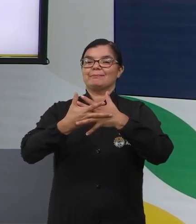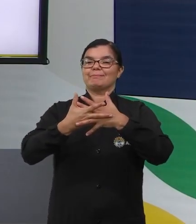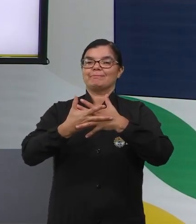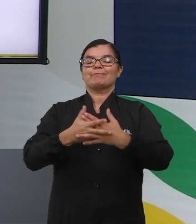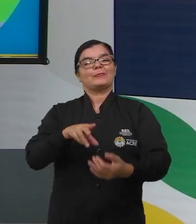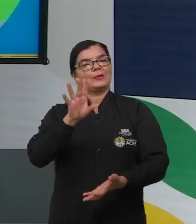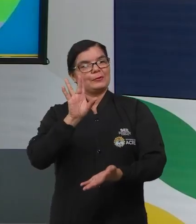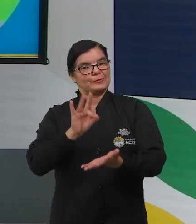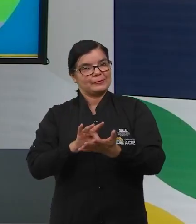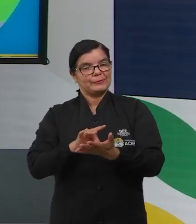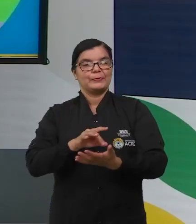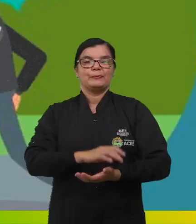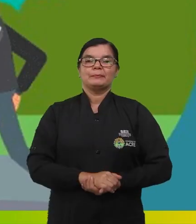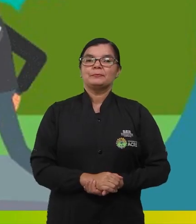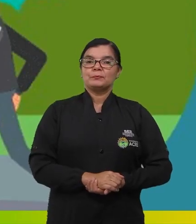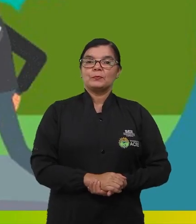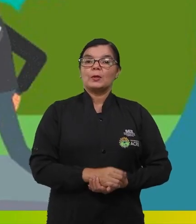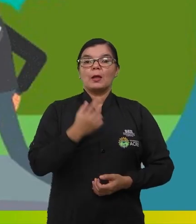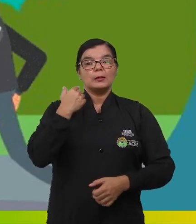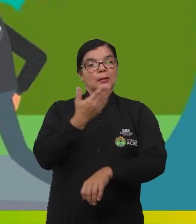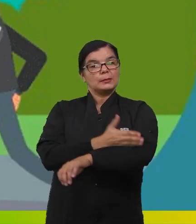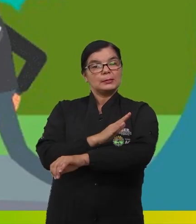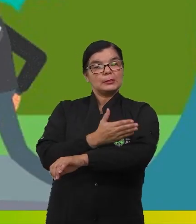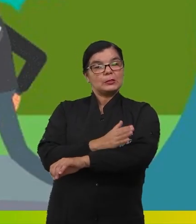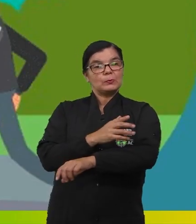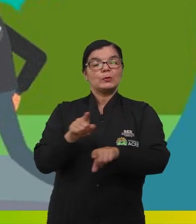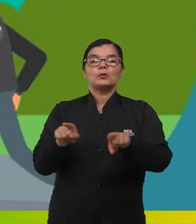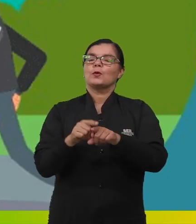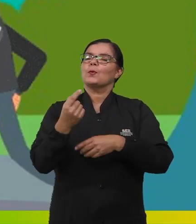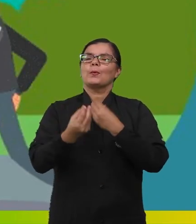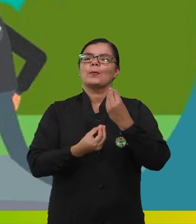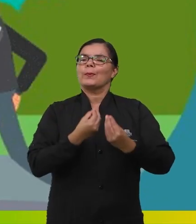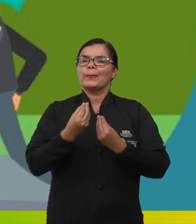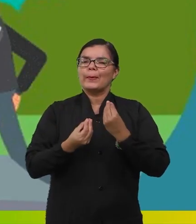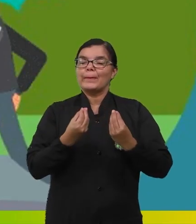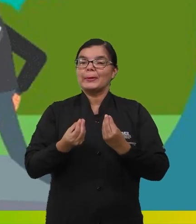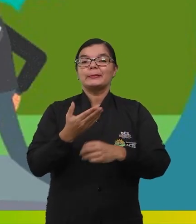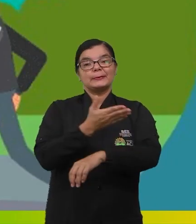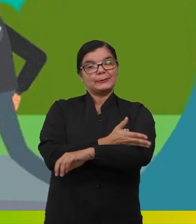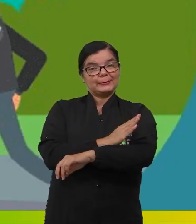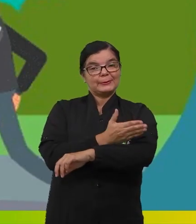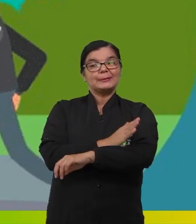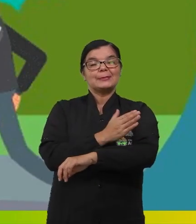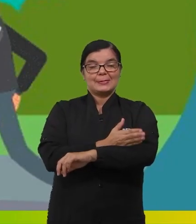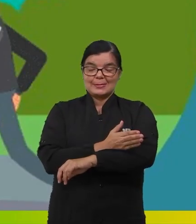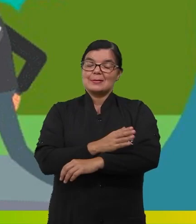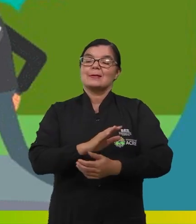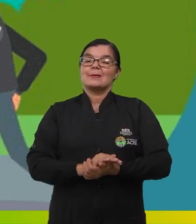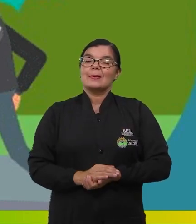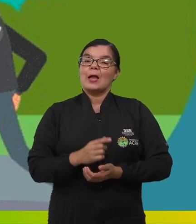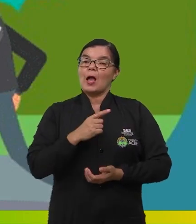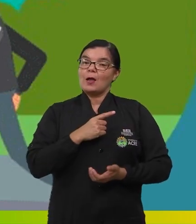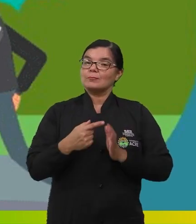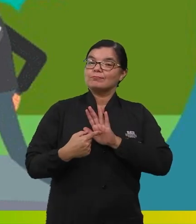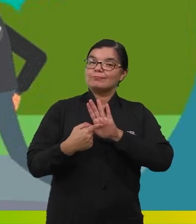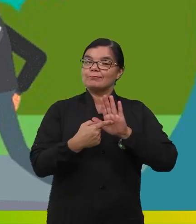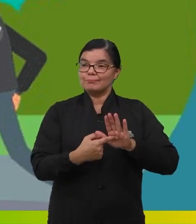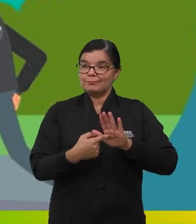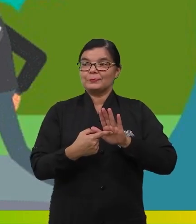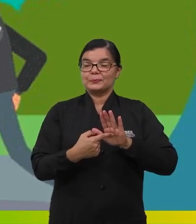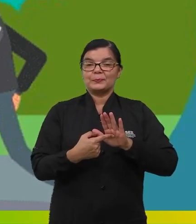cidadania. Isso mesmo. Então, aqui, ó, as práticas corporais entram como aqui, ó. As práticas corporais, ao promoverem